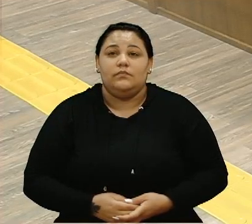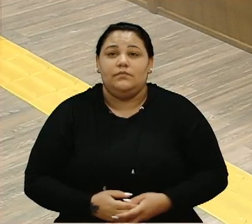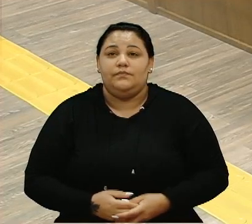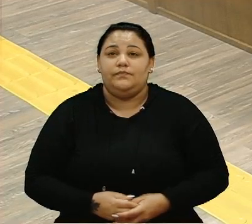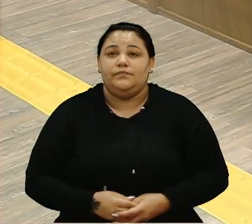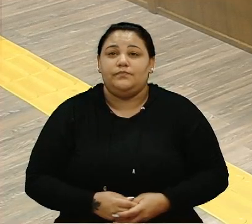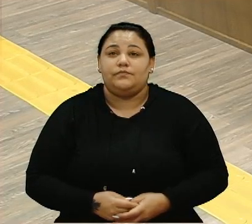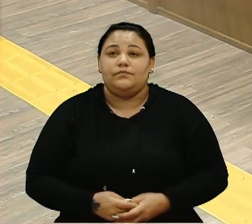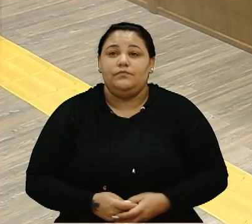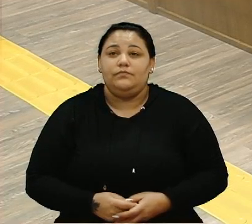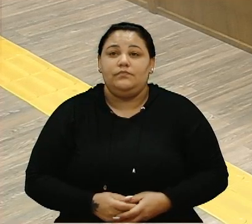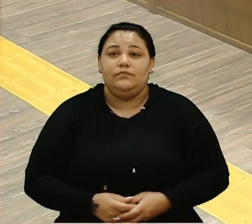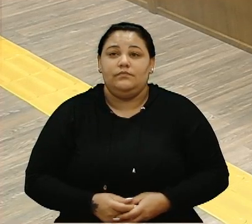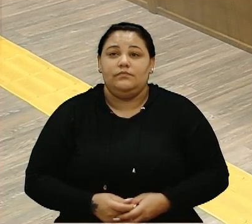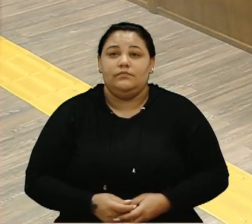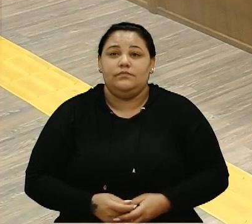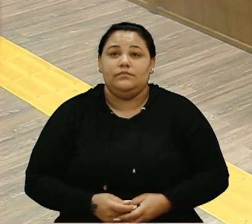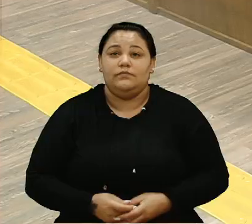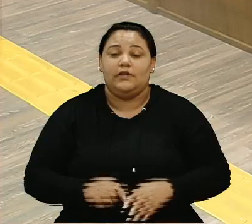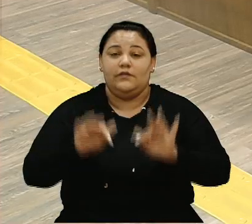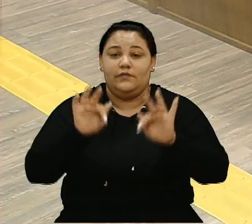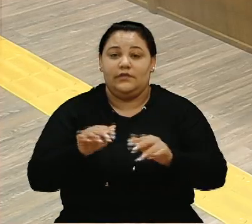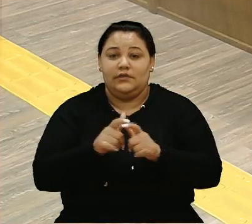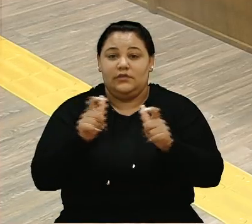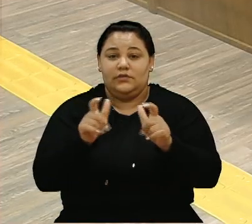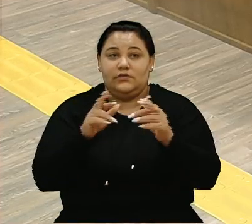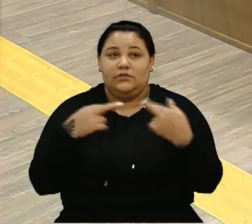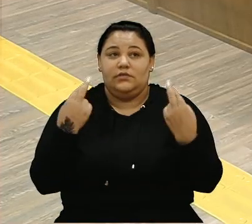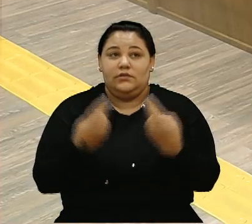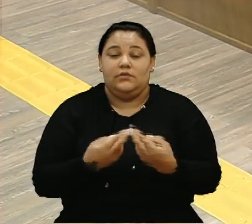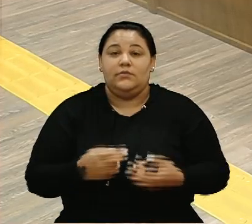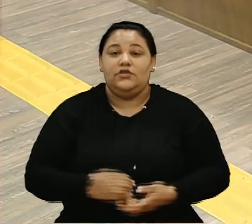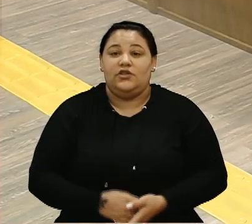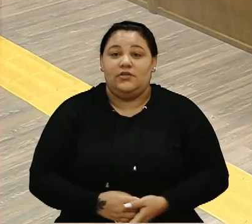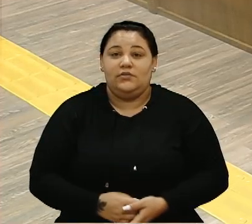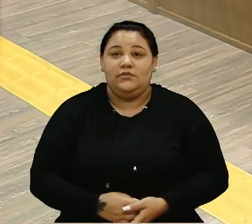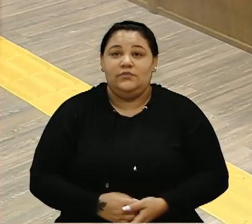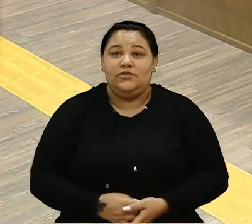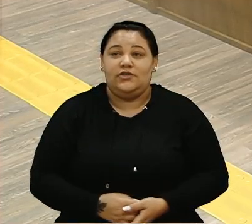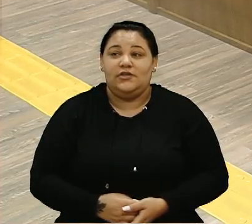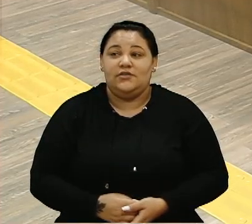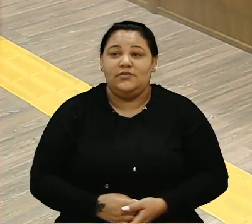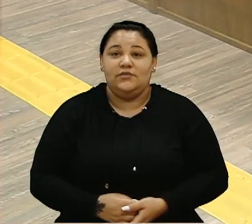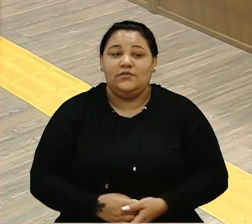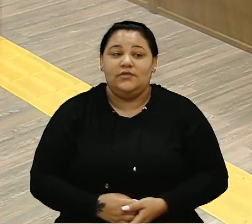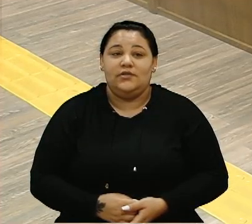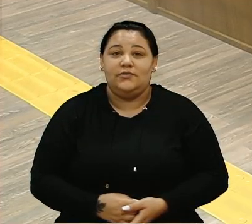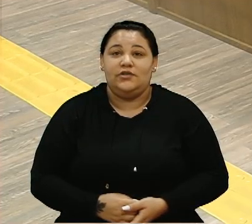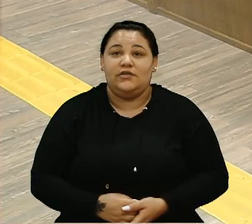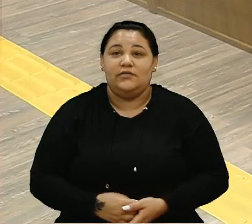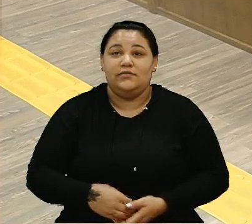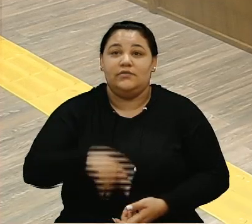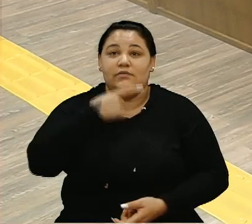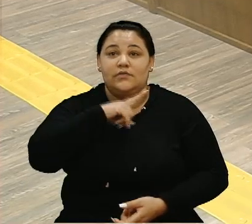Encerrado o grande expediente, passemos ao pequeno expediente. Com a palavra, vereador Caleb Garbim.